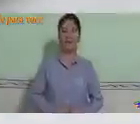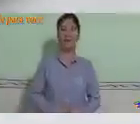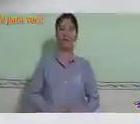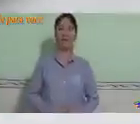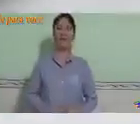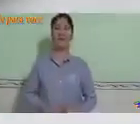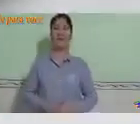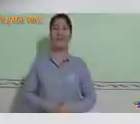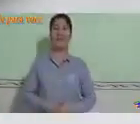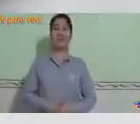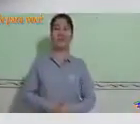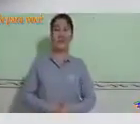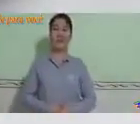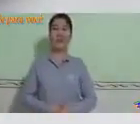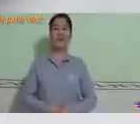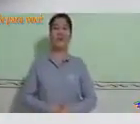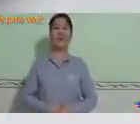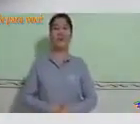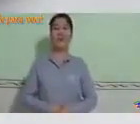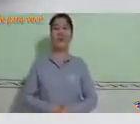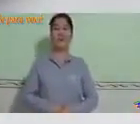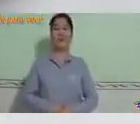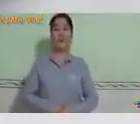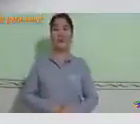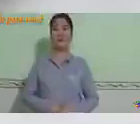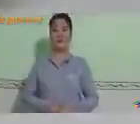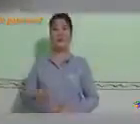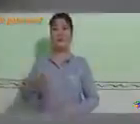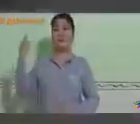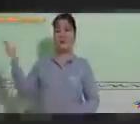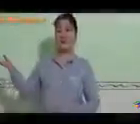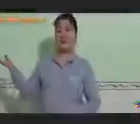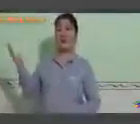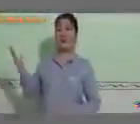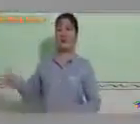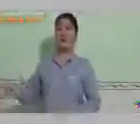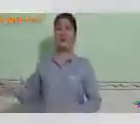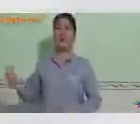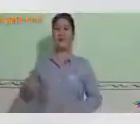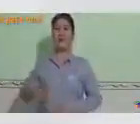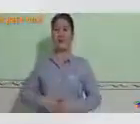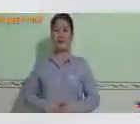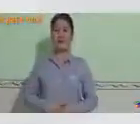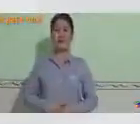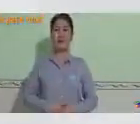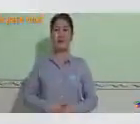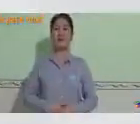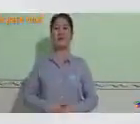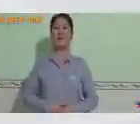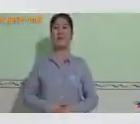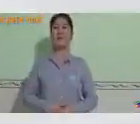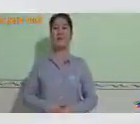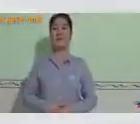Uma vez alcançada a temperatura, deve-se ativar a massa mãe, sendo recomendado pesar a quantidade que se teme